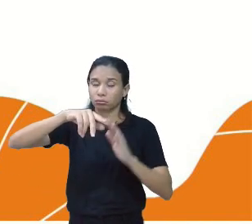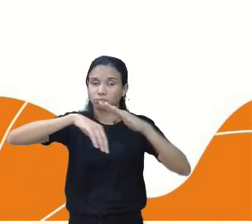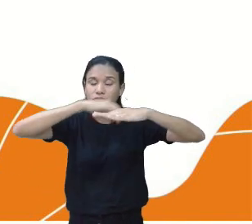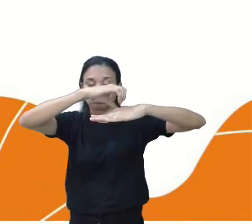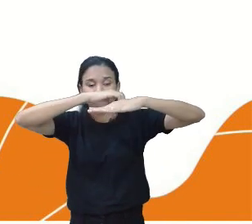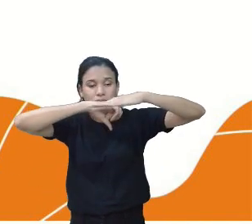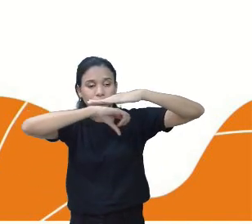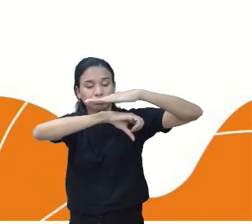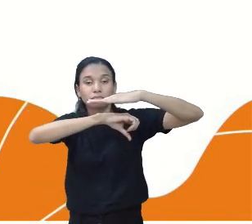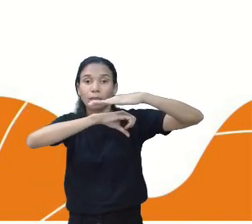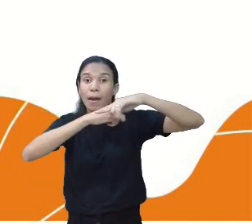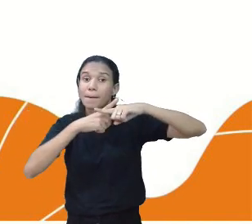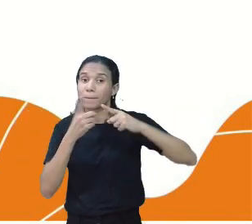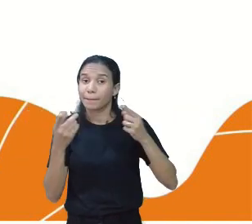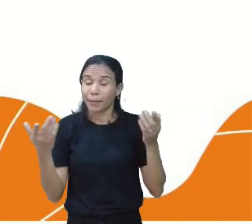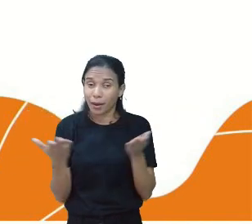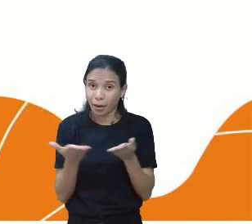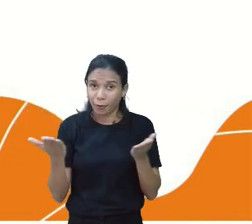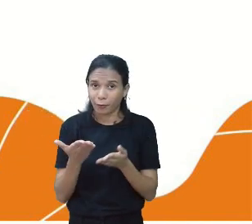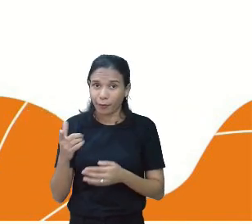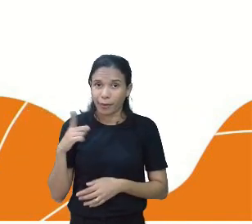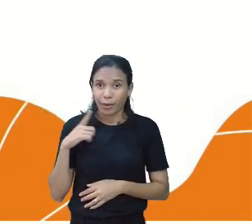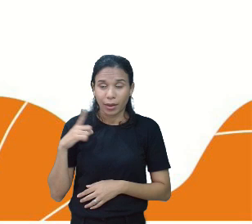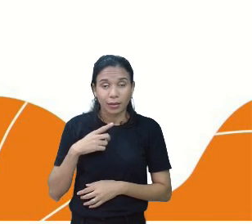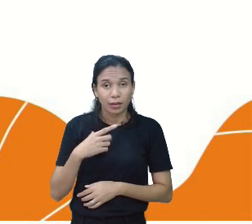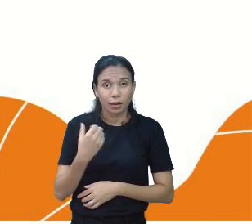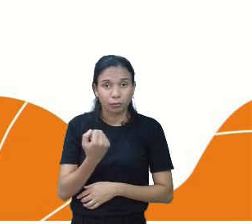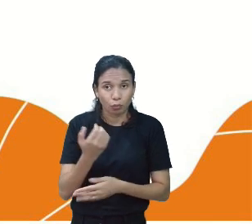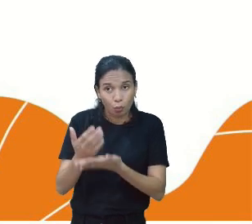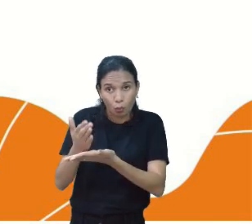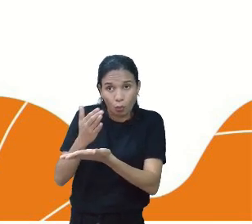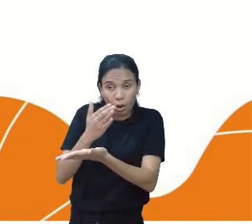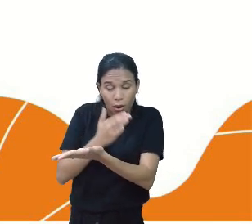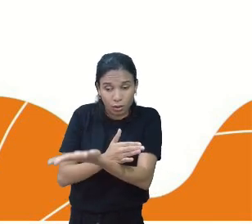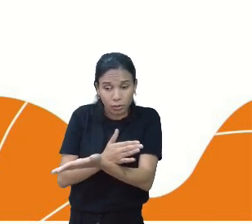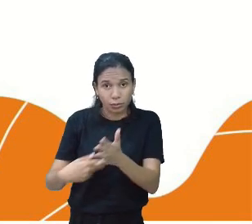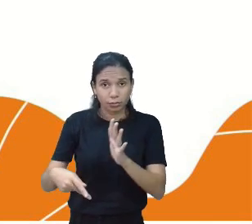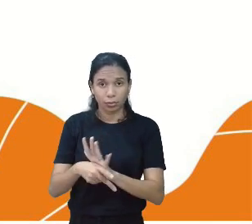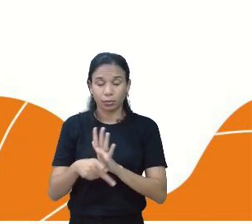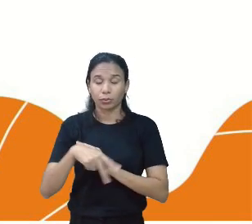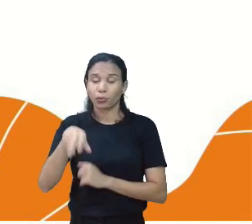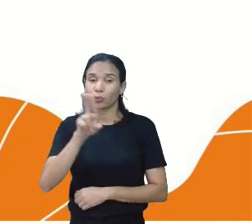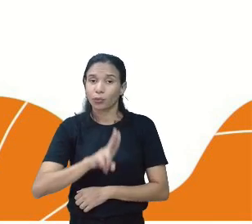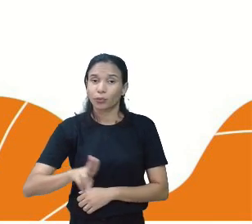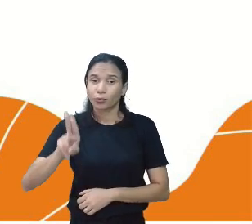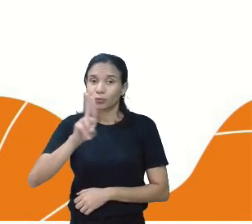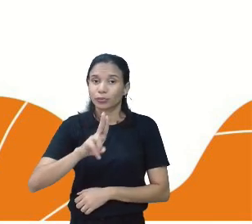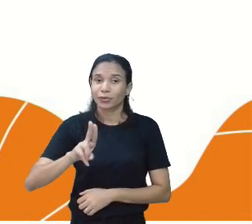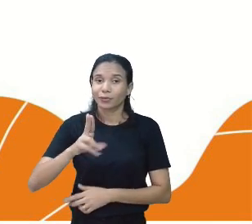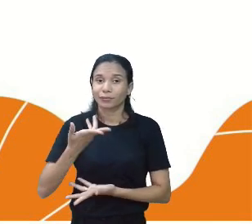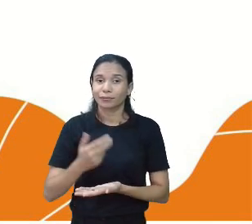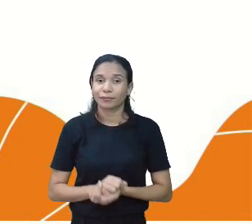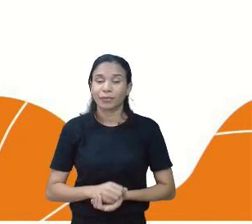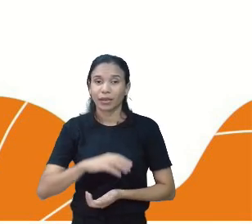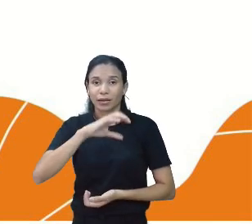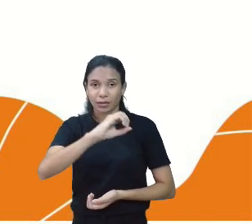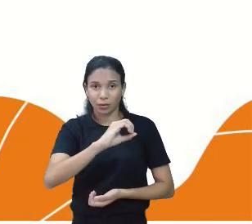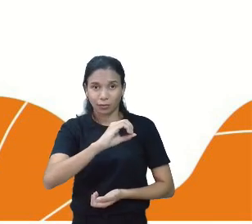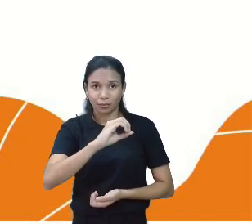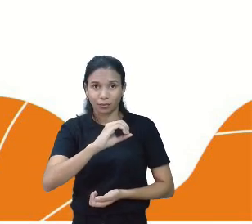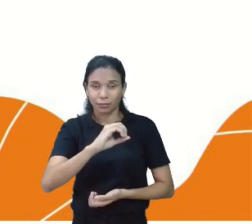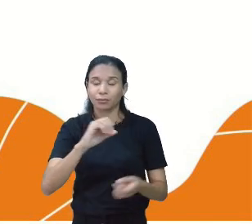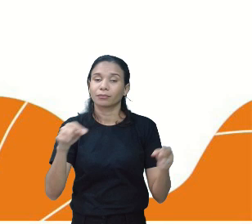denominador. Mas agora, para cada algarismo do anteperíodo, se coloca um algarismo